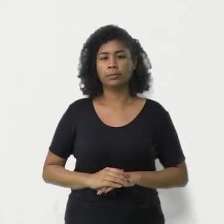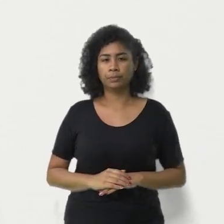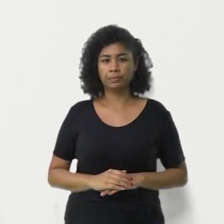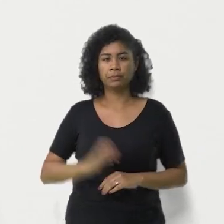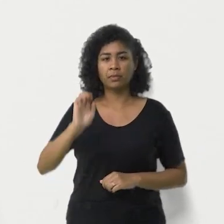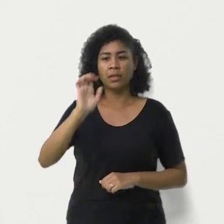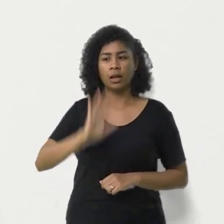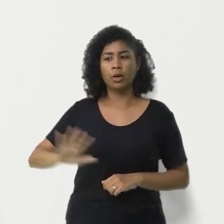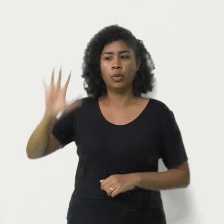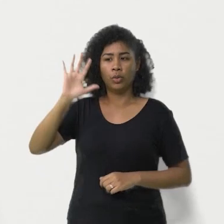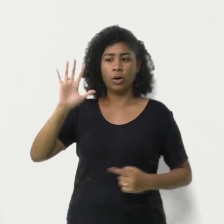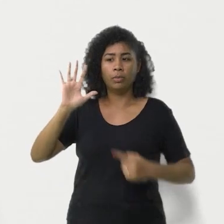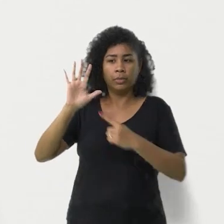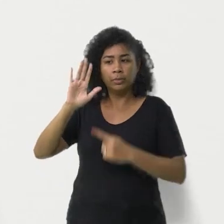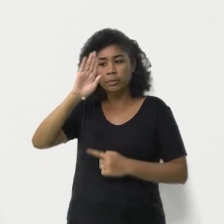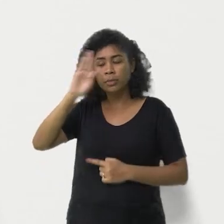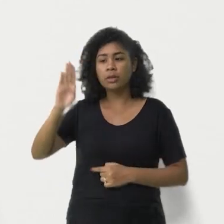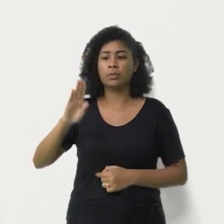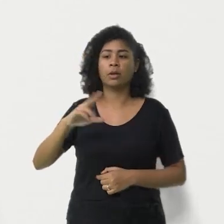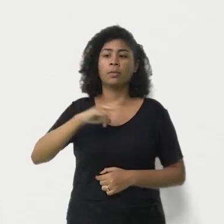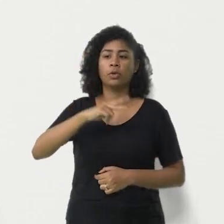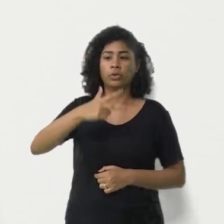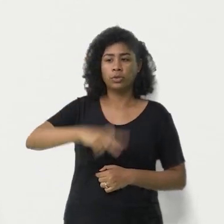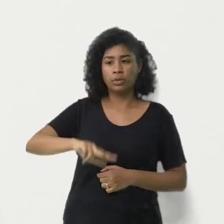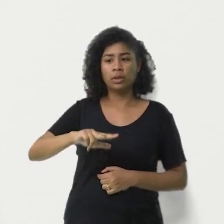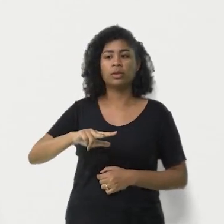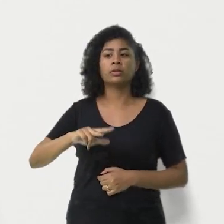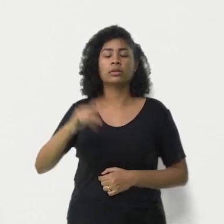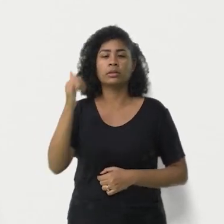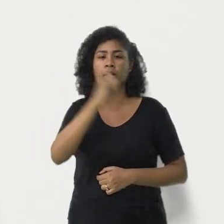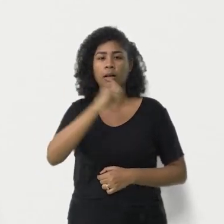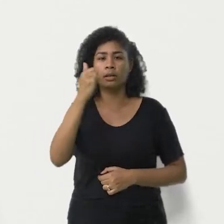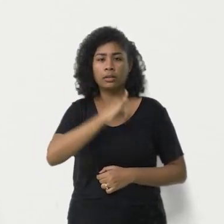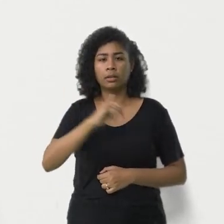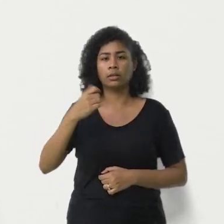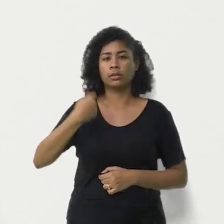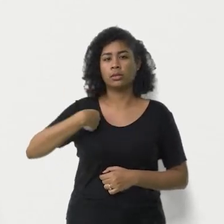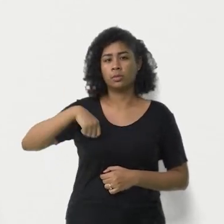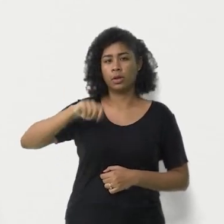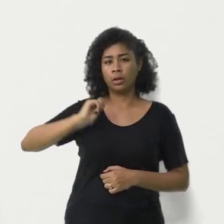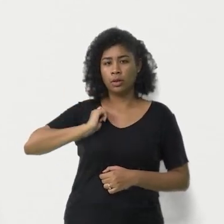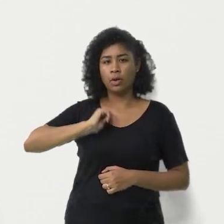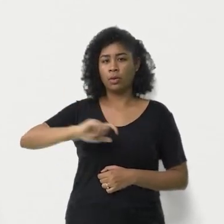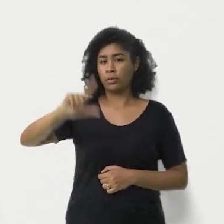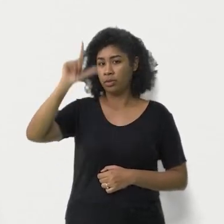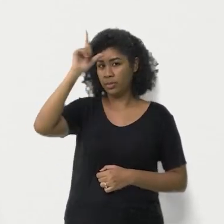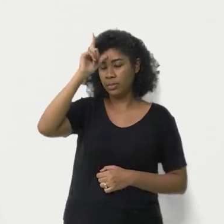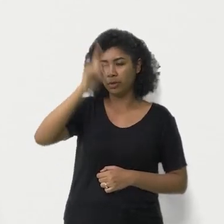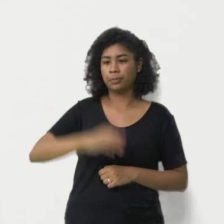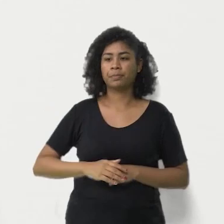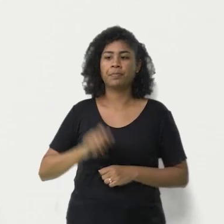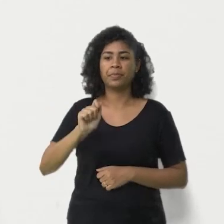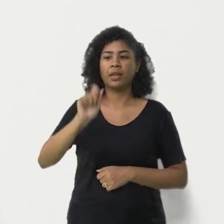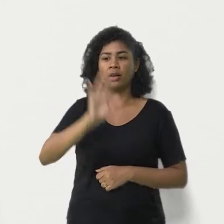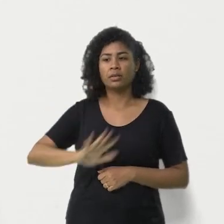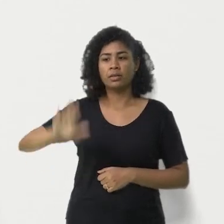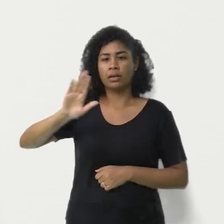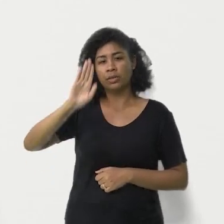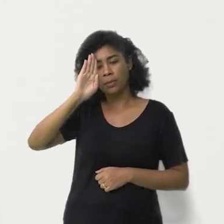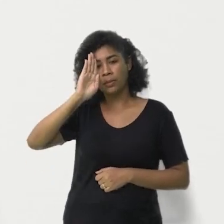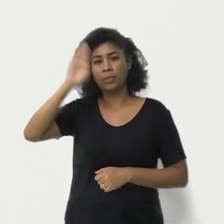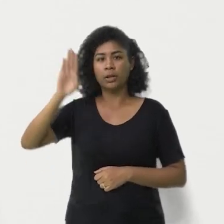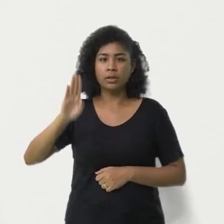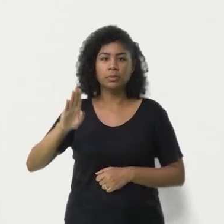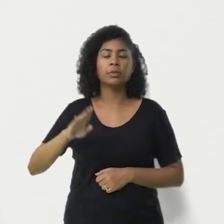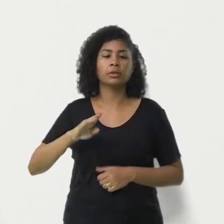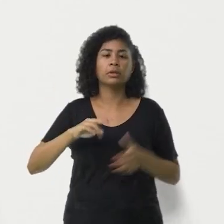formado principalmente pelos portugueses, italianos, espanhóis e alemães. Já os asiáticos vai ser formado